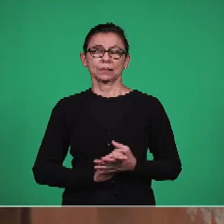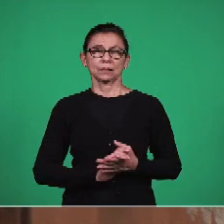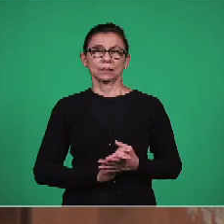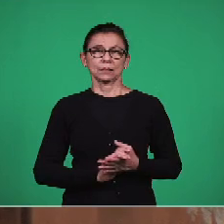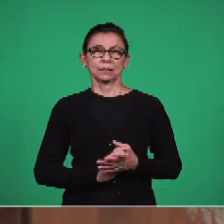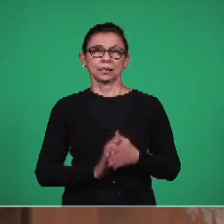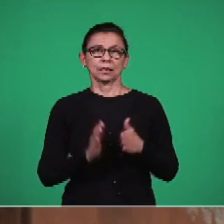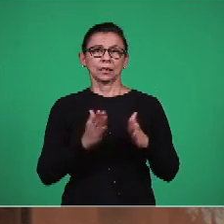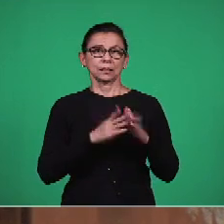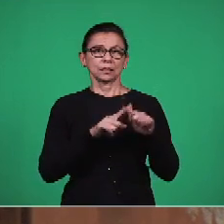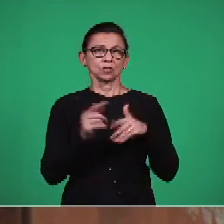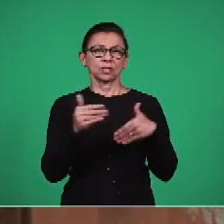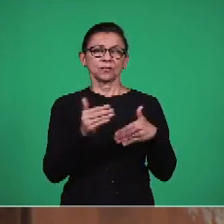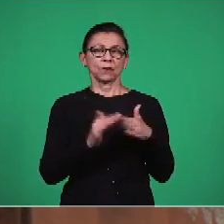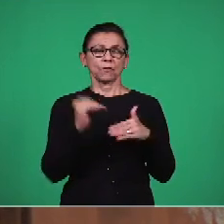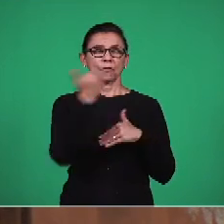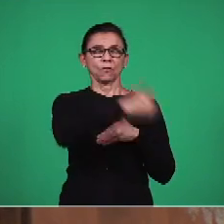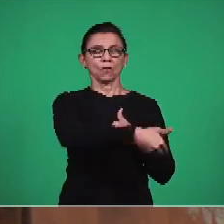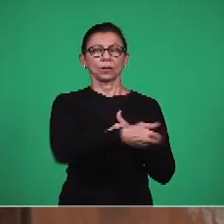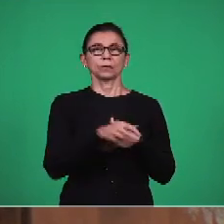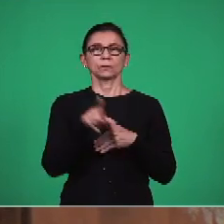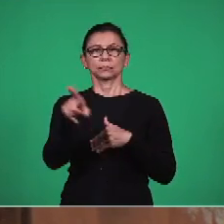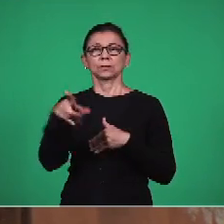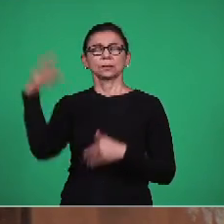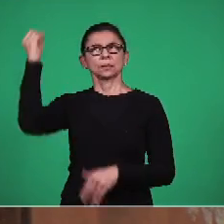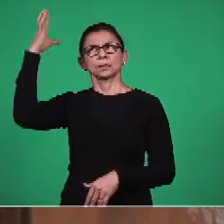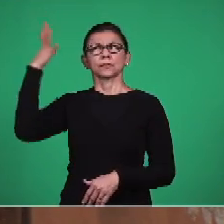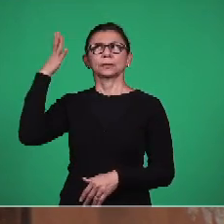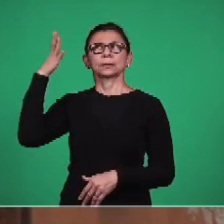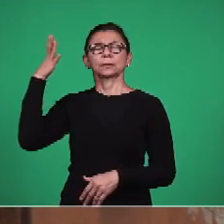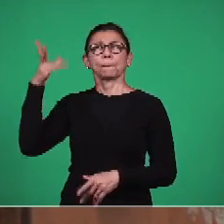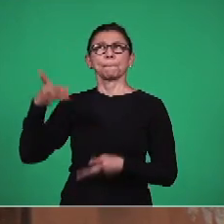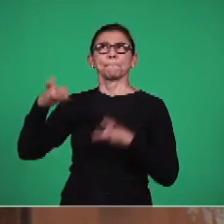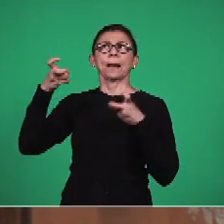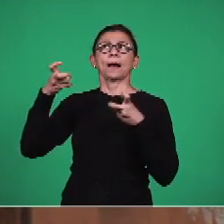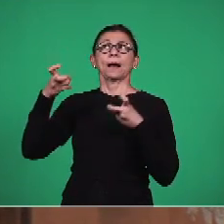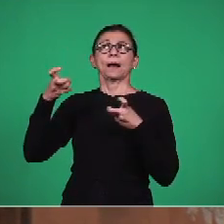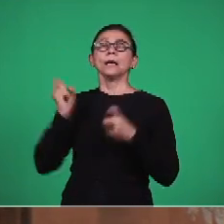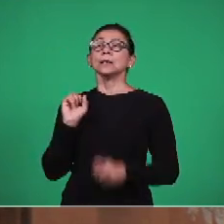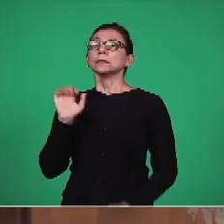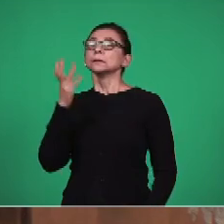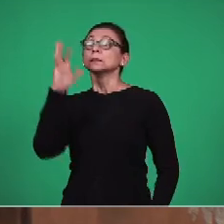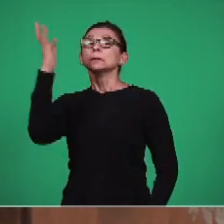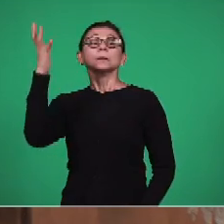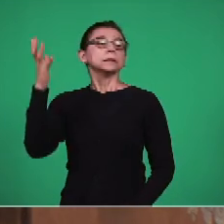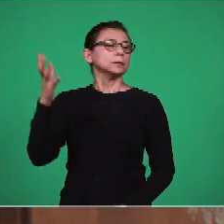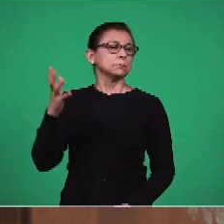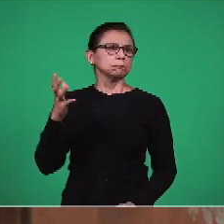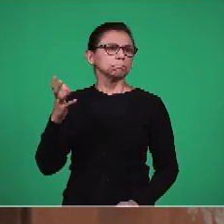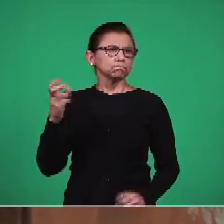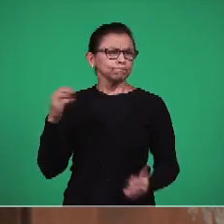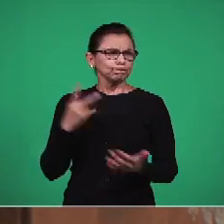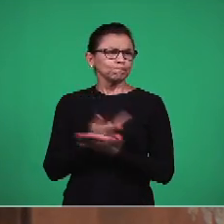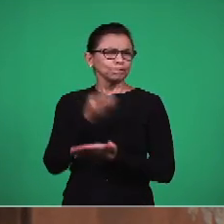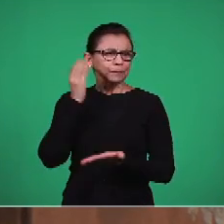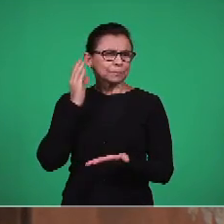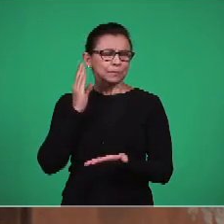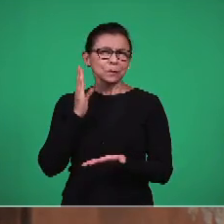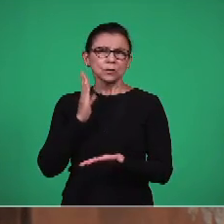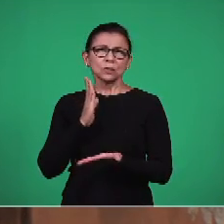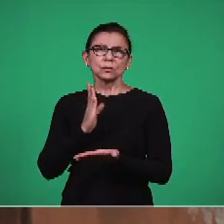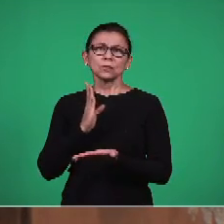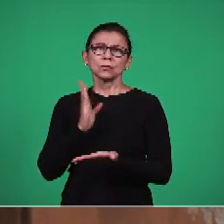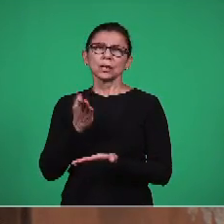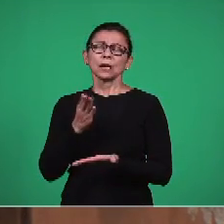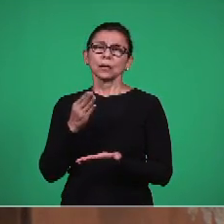revelação. Quando você pega a revelação, você vê, esses sinais estão cumpridos, mais do que cumpridos. Aí você pergunta, não, mas não